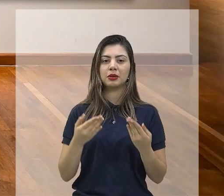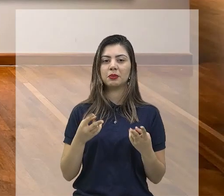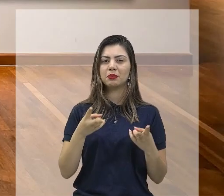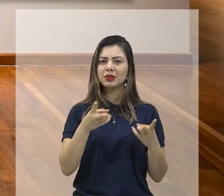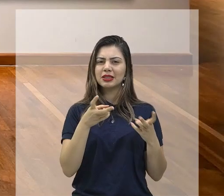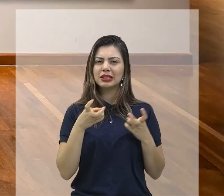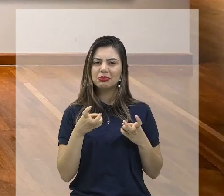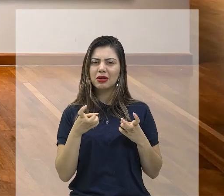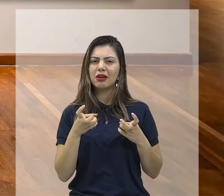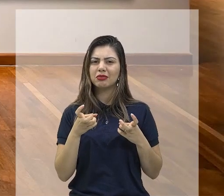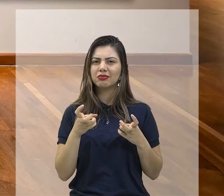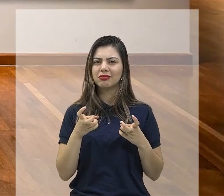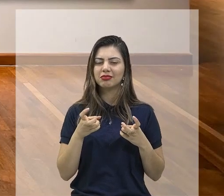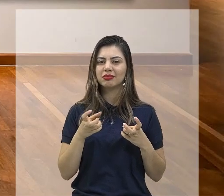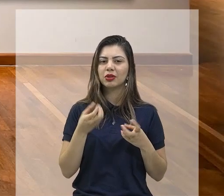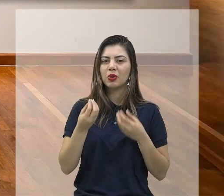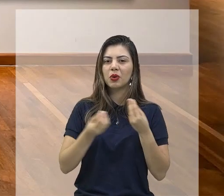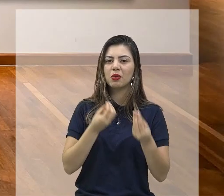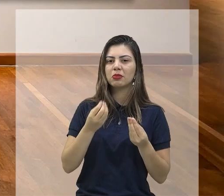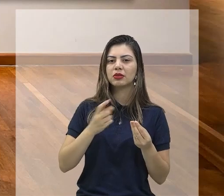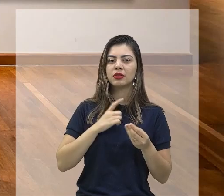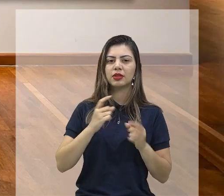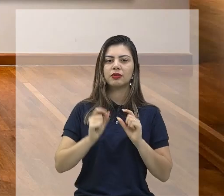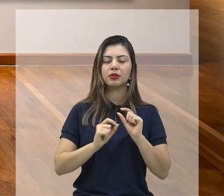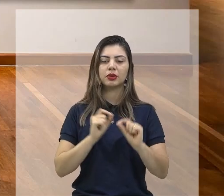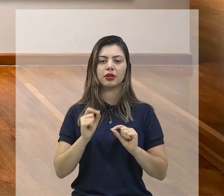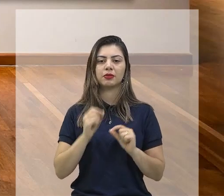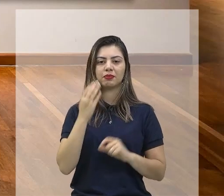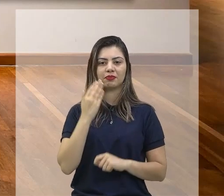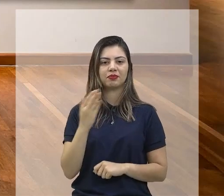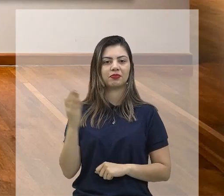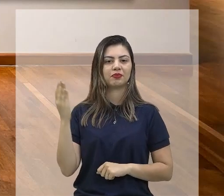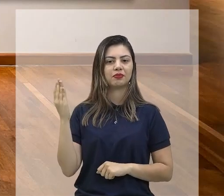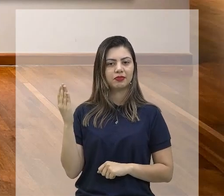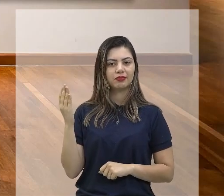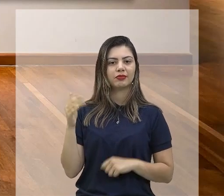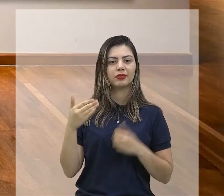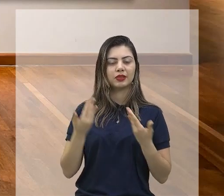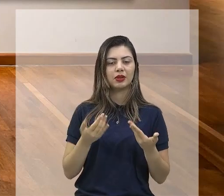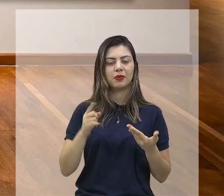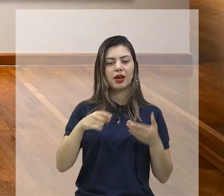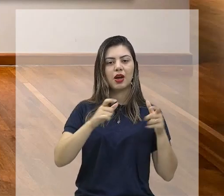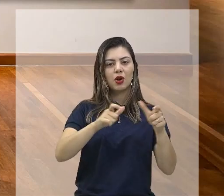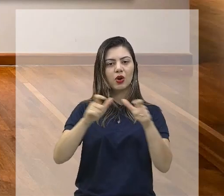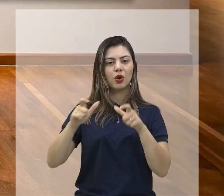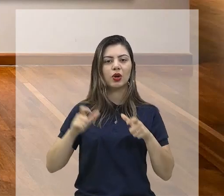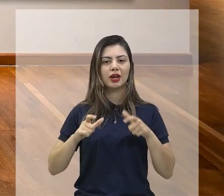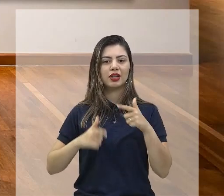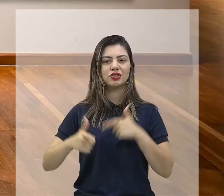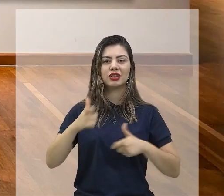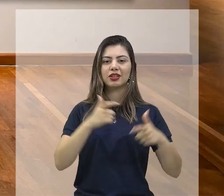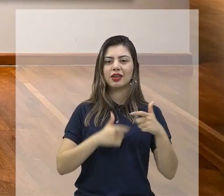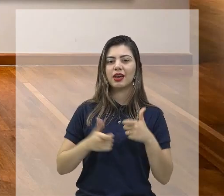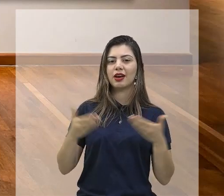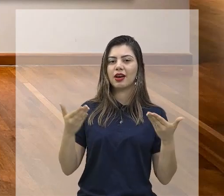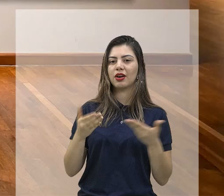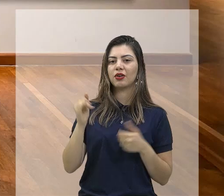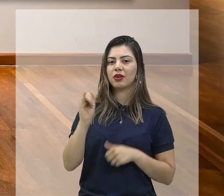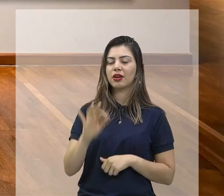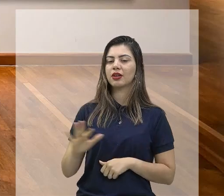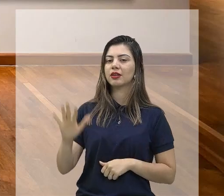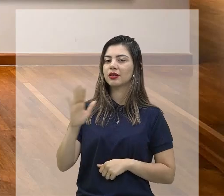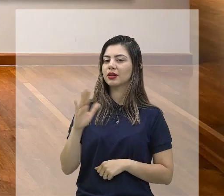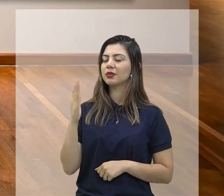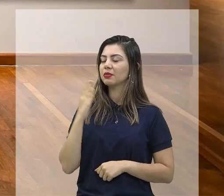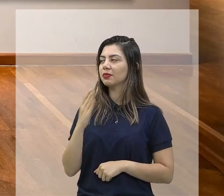vários fronts, como chamam, né? Que é, então, aí o quê? Esses pontos aonde a gente vai guerrear. Olha que imagem bonita eu trago aqui para vocês, que